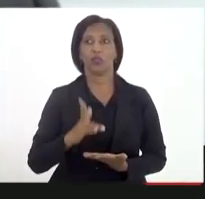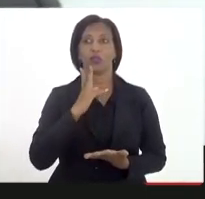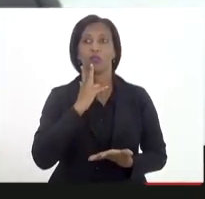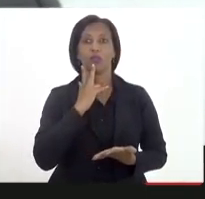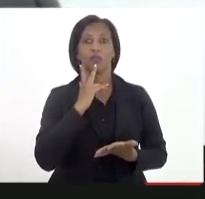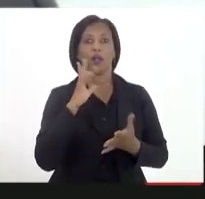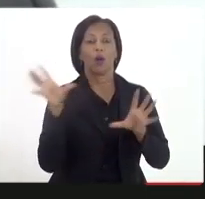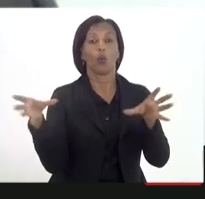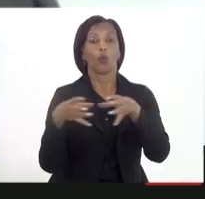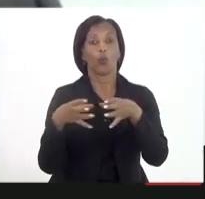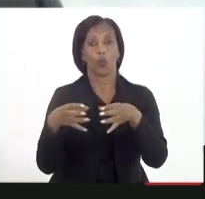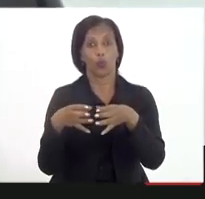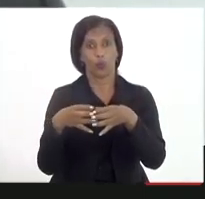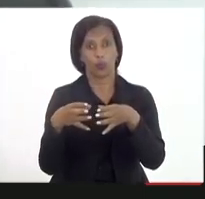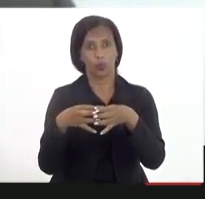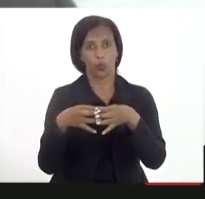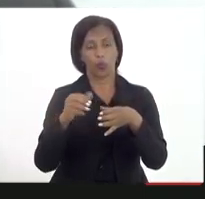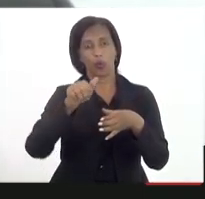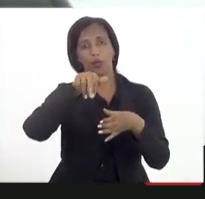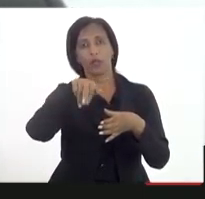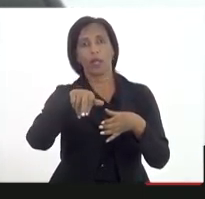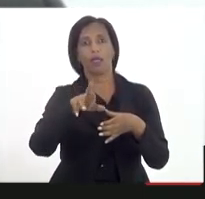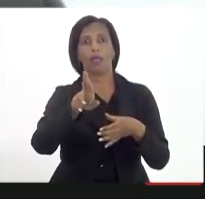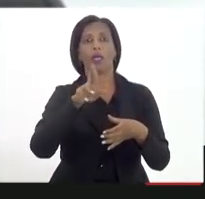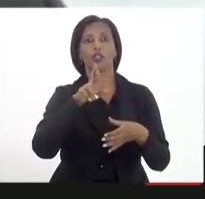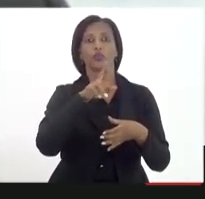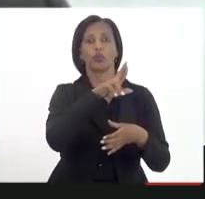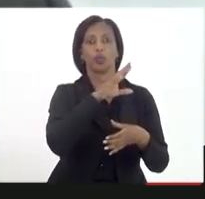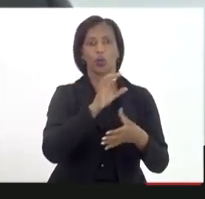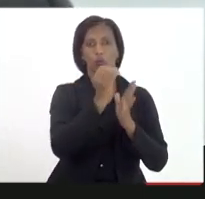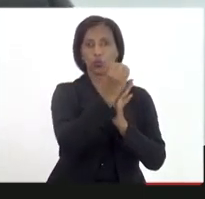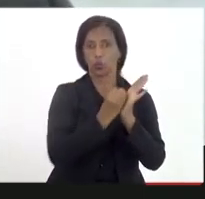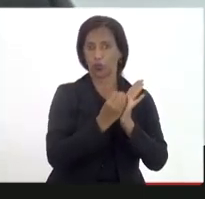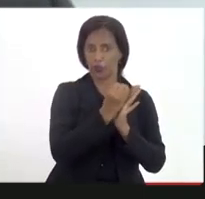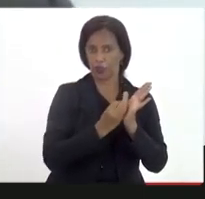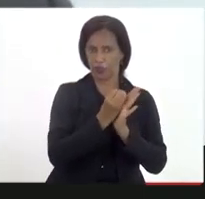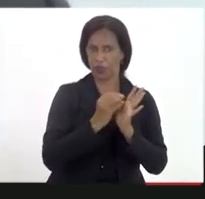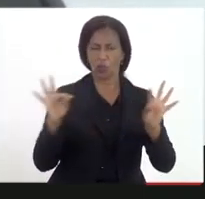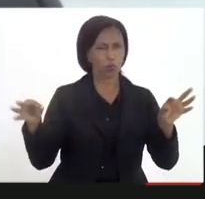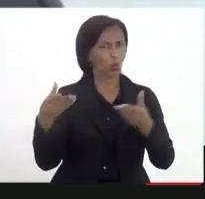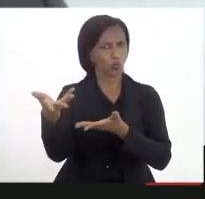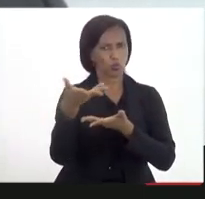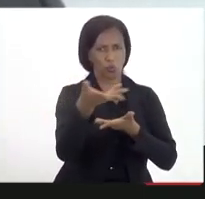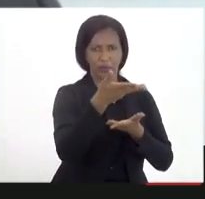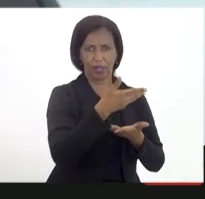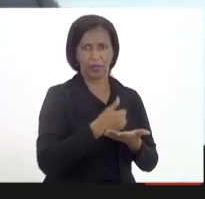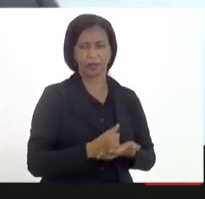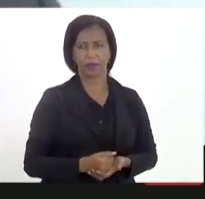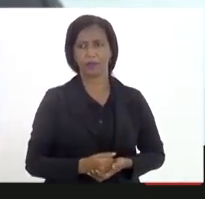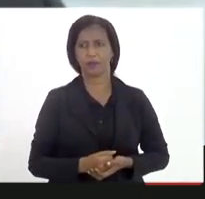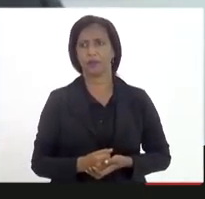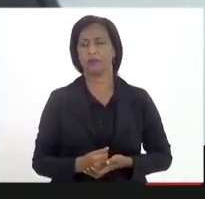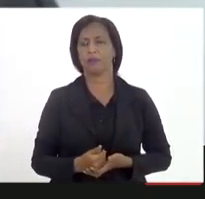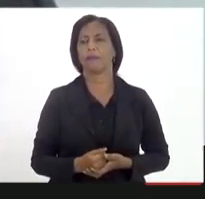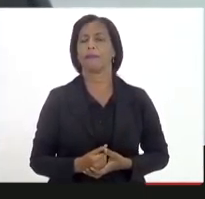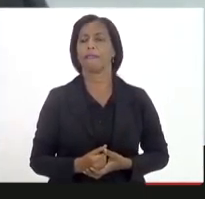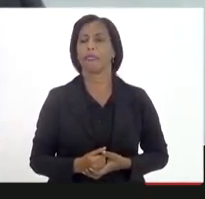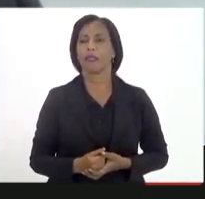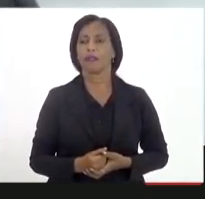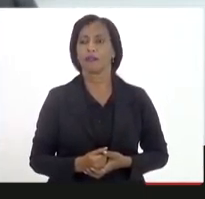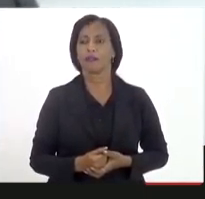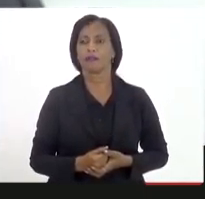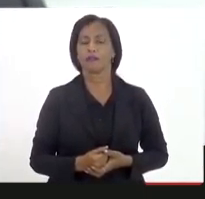apanhado de Quem compõe o grupo que respondeu aos ofícios né foi foram todos os convidados é a integralidade dos